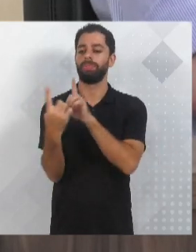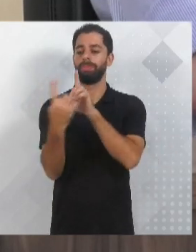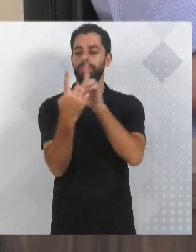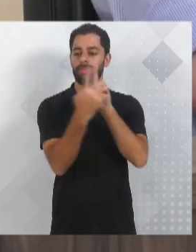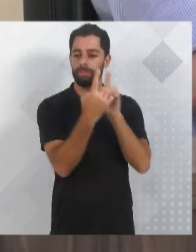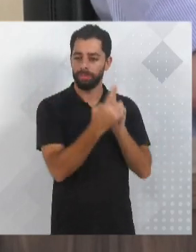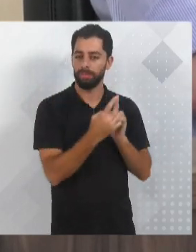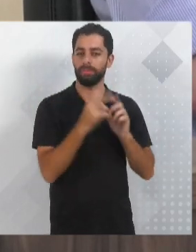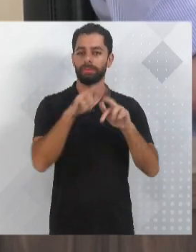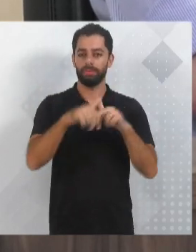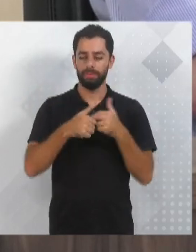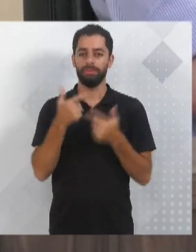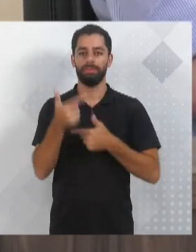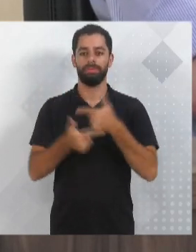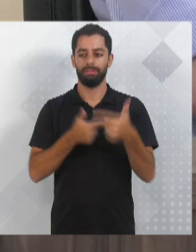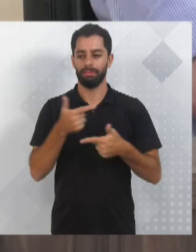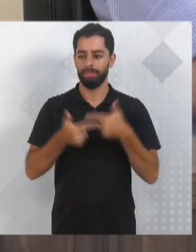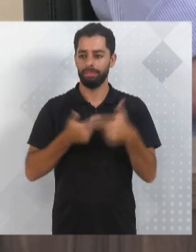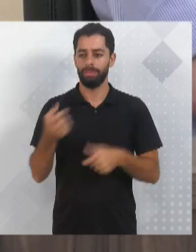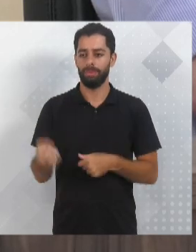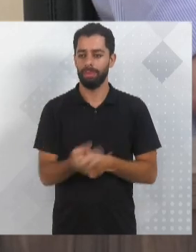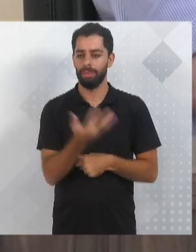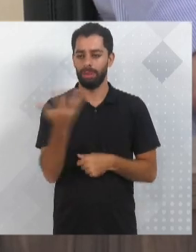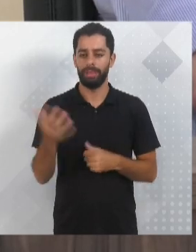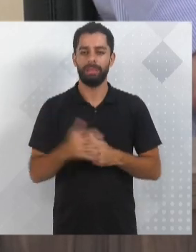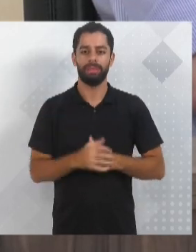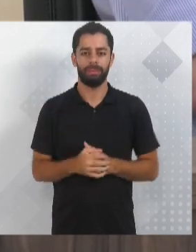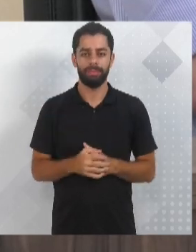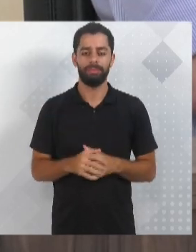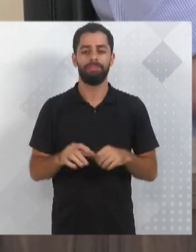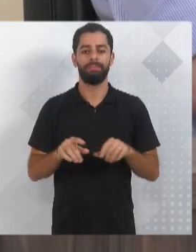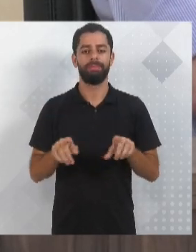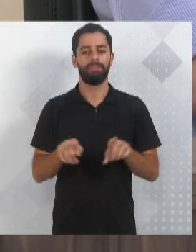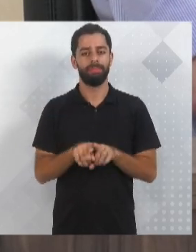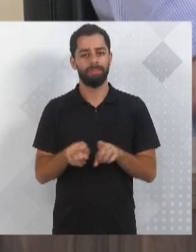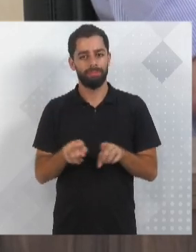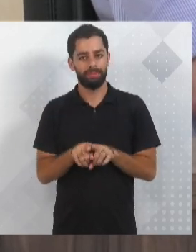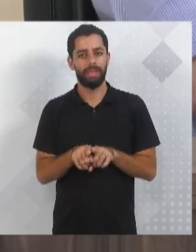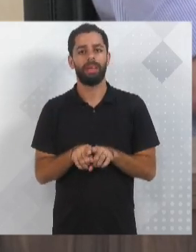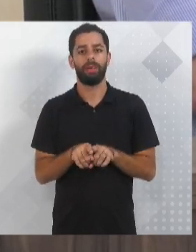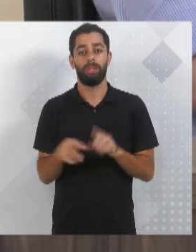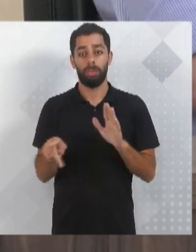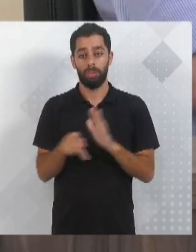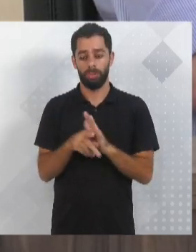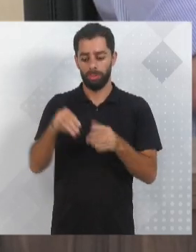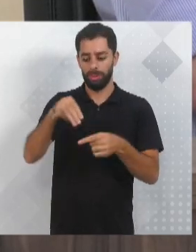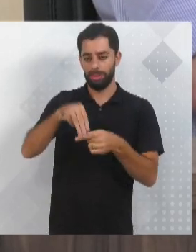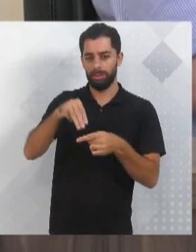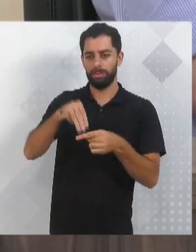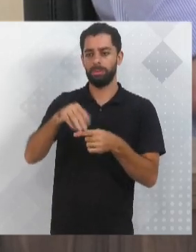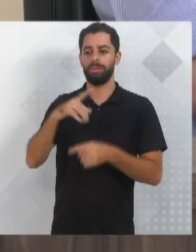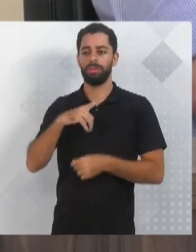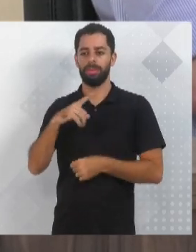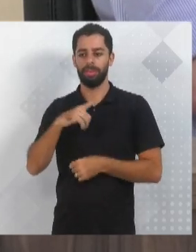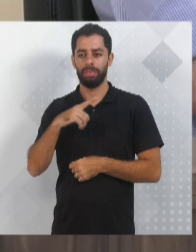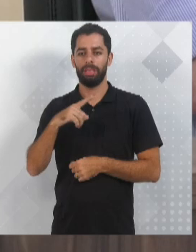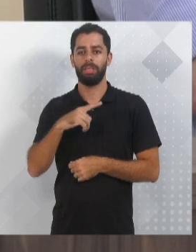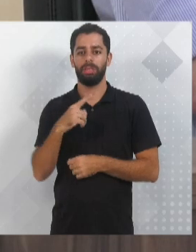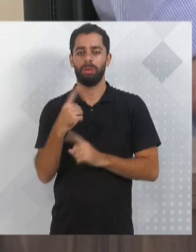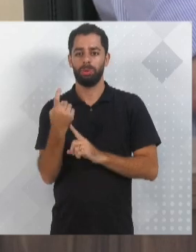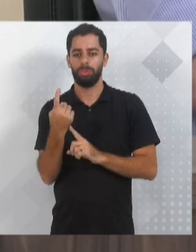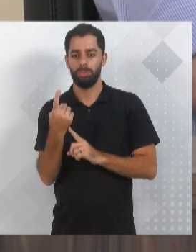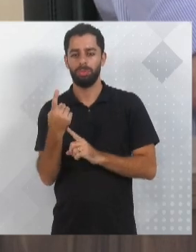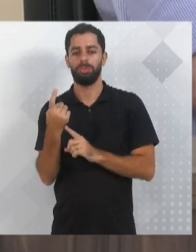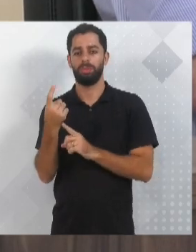por conta da demanda. Vale ressaltar que o município ele tem pactuado só um abrigo